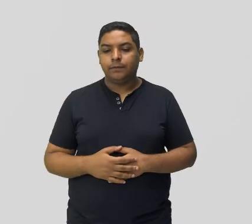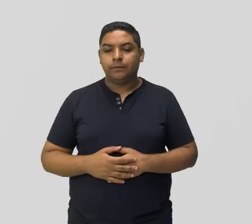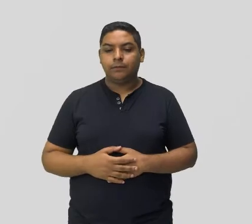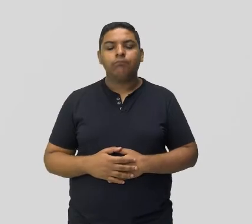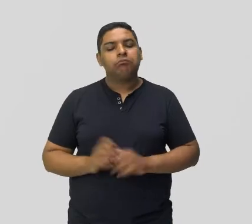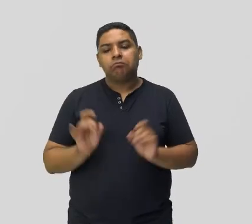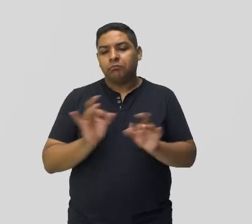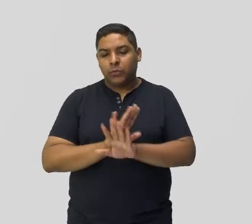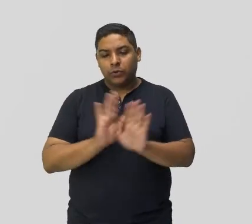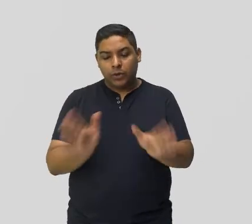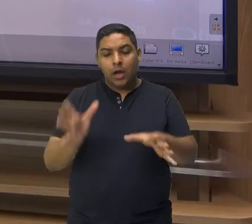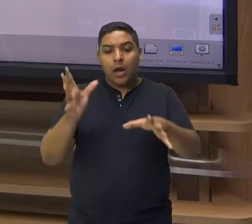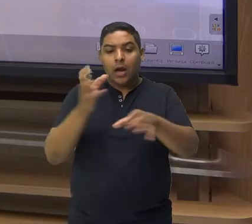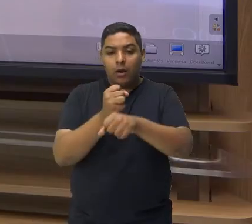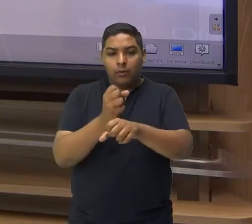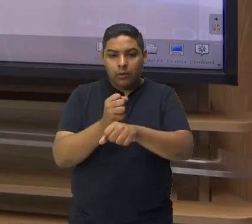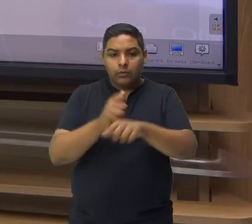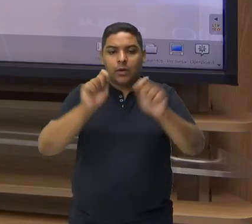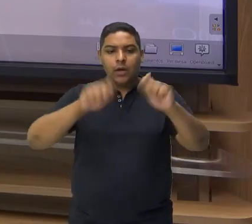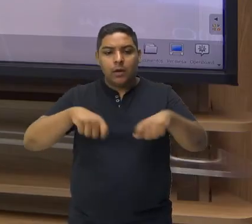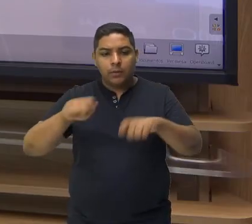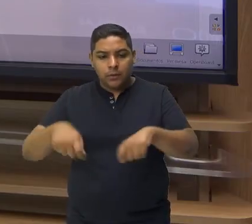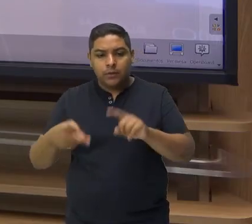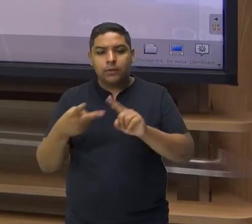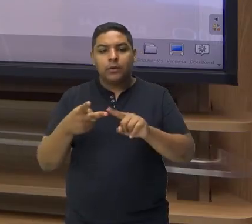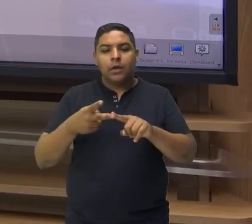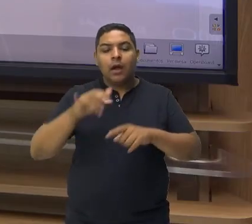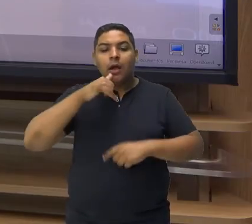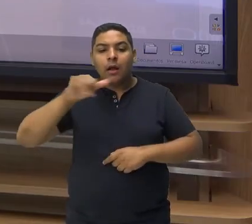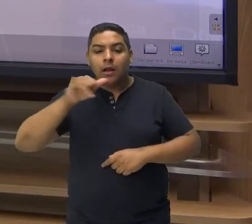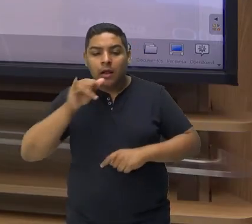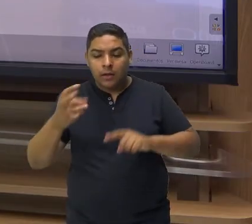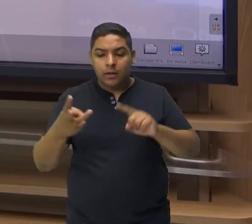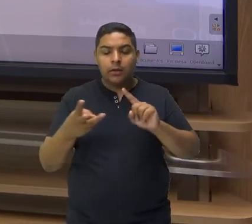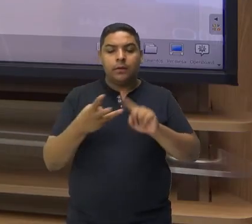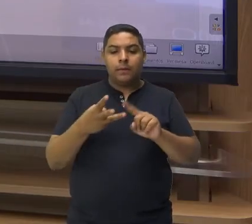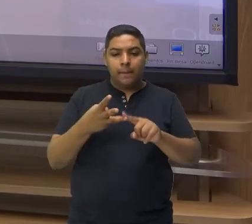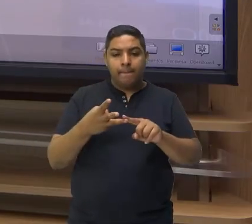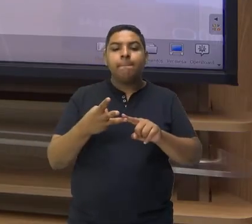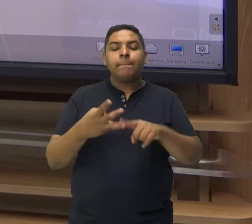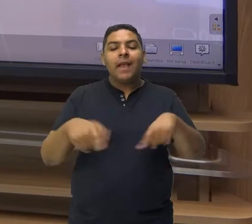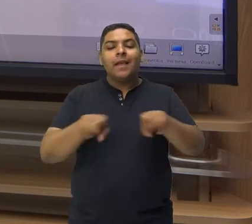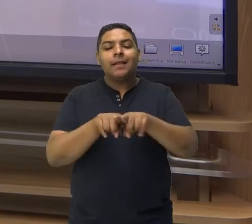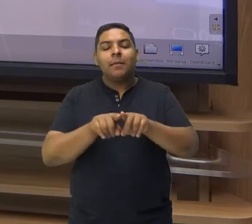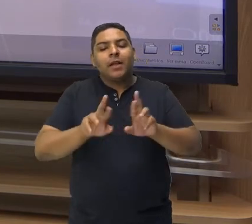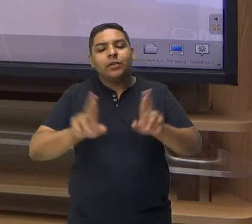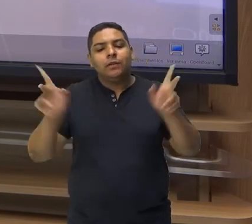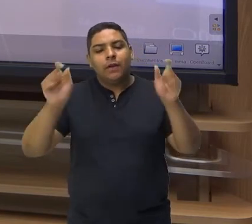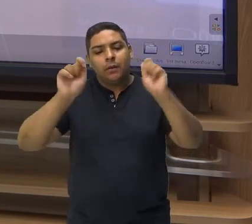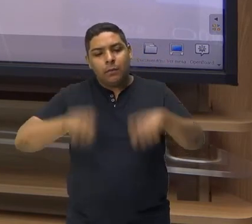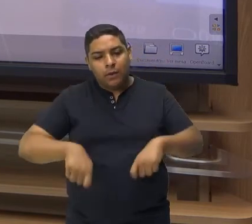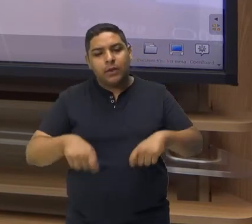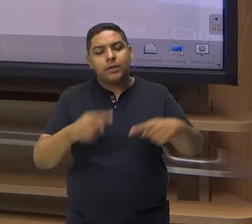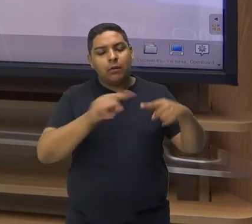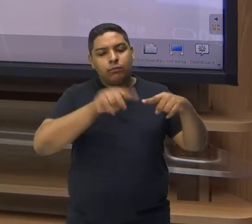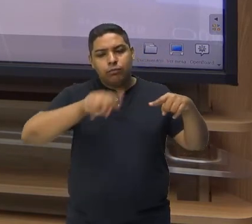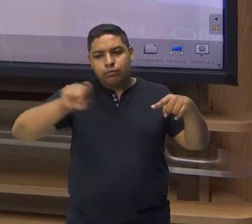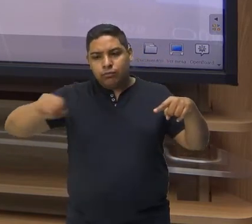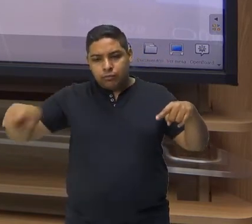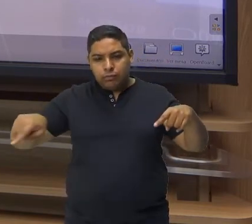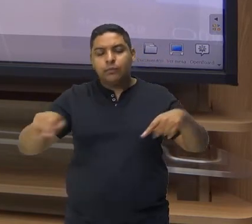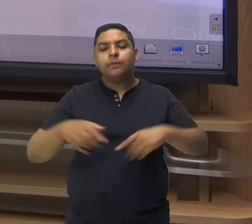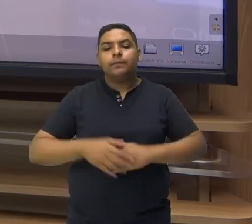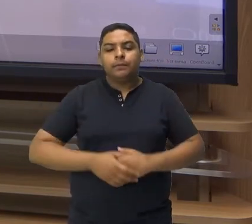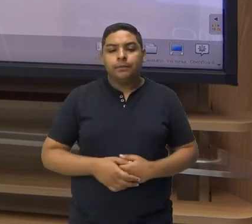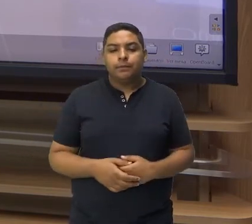a capacitância, a carga e calculamos também aí a diferença de potencial em cada capacitor, porque é